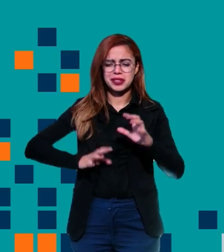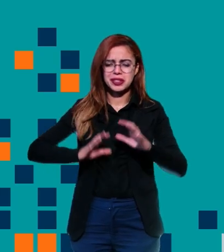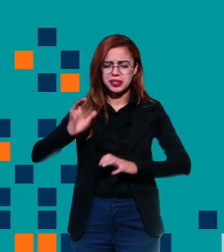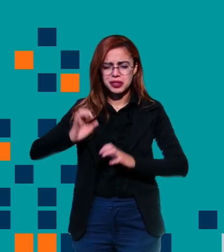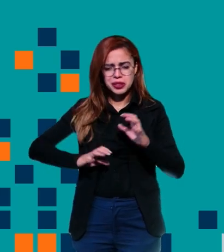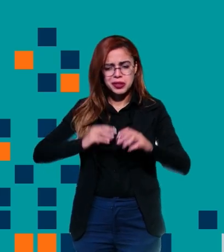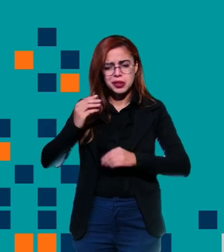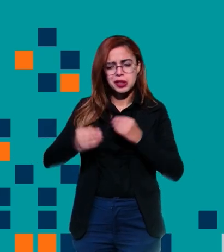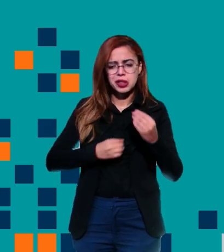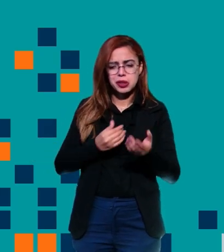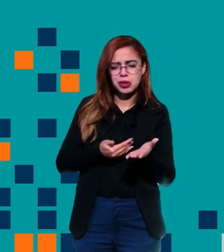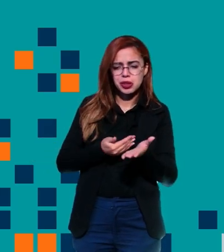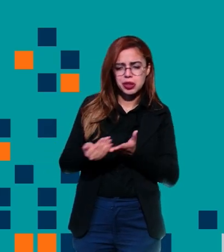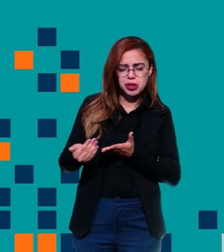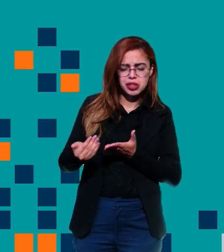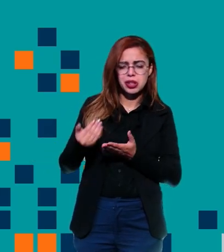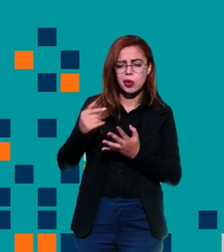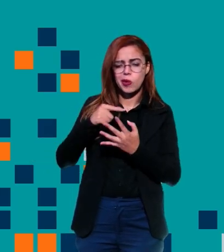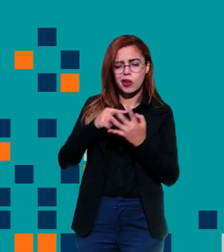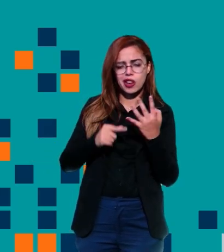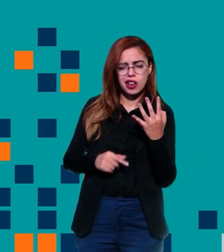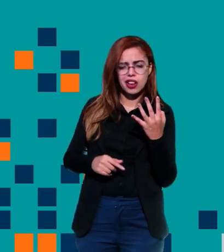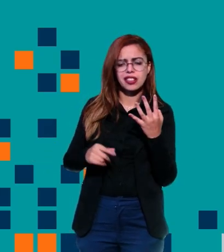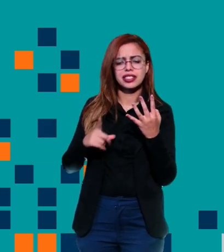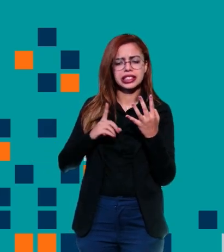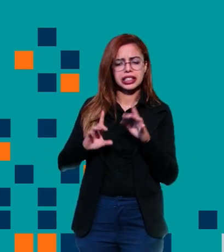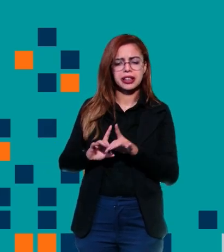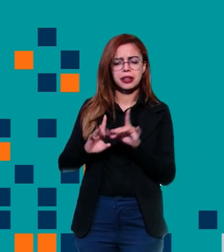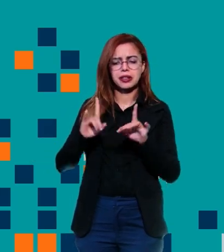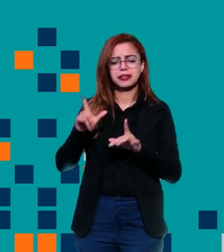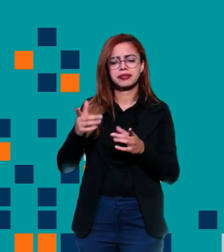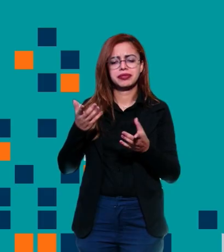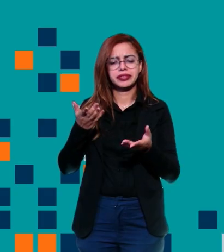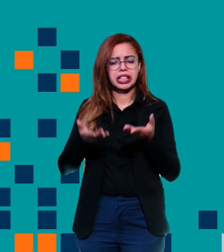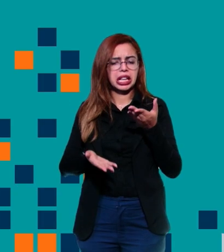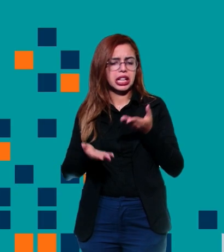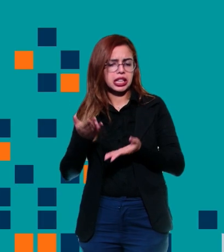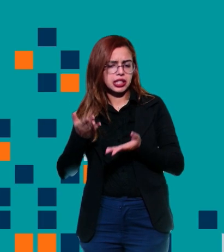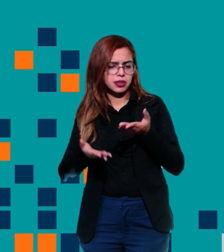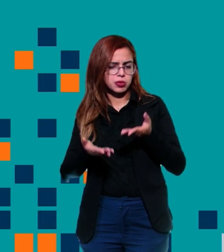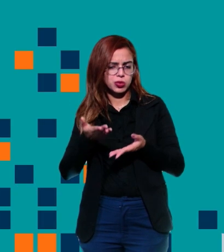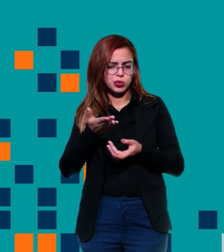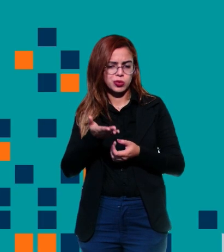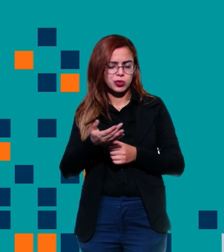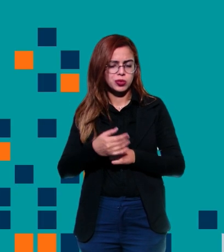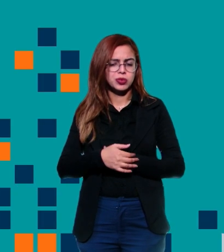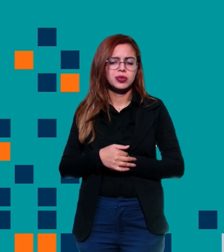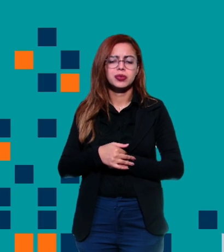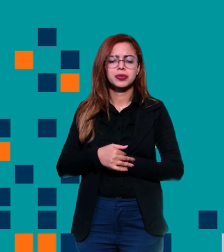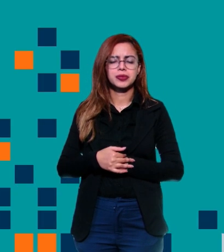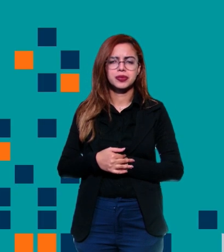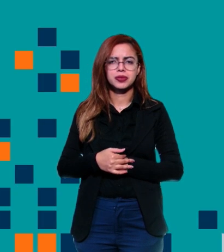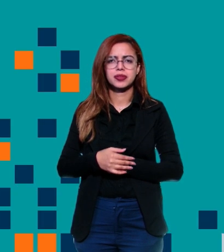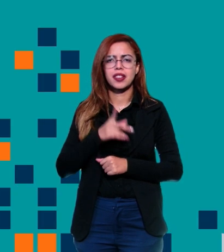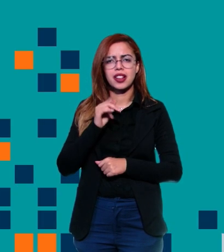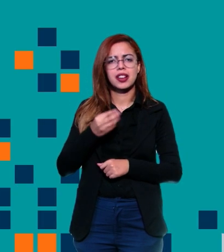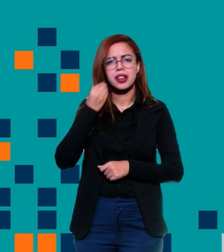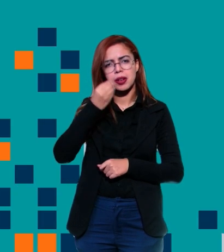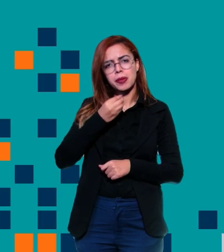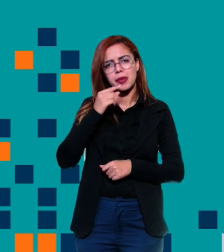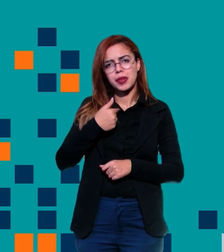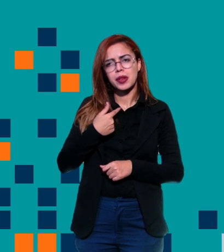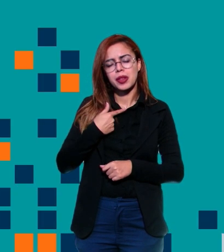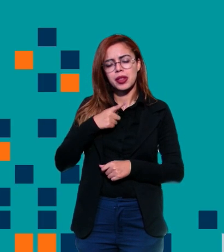conforma a abertura dos quartos, mas, na verdade, é que permite esse balanço. Então, são essas experiências que a gente